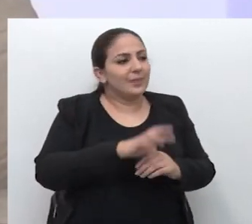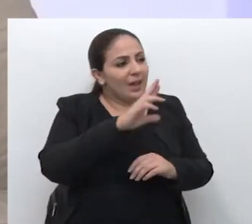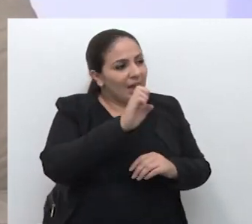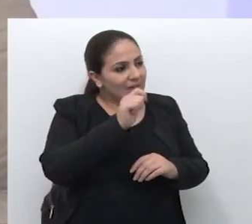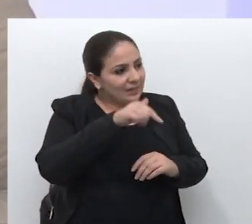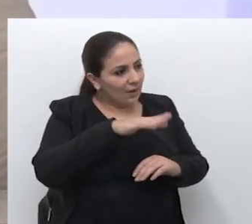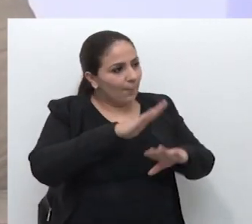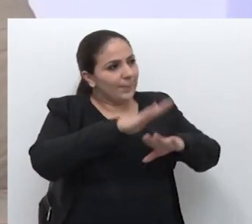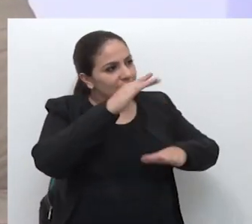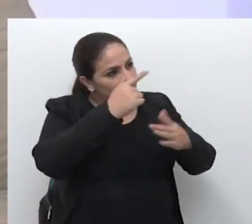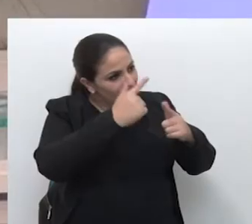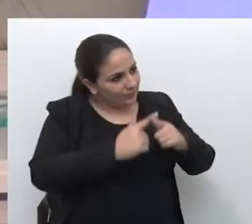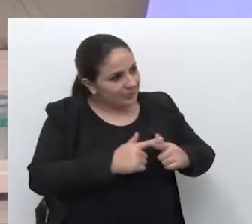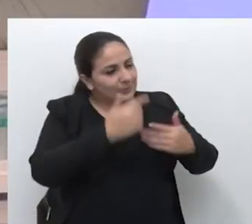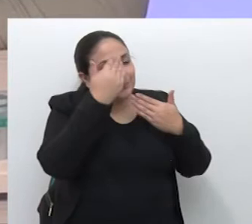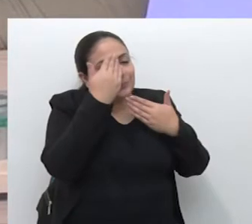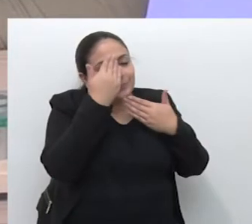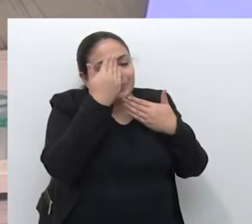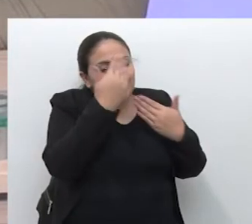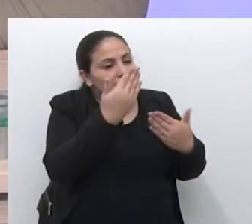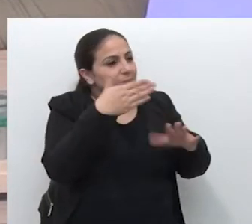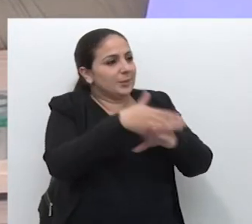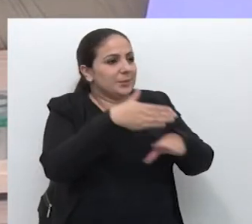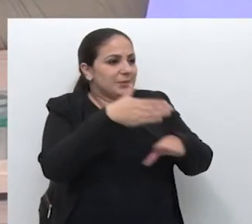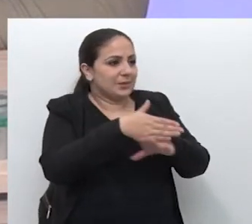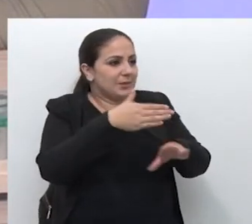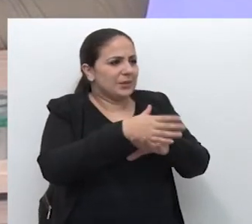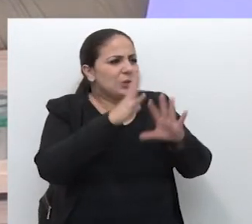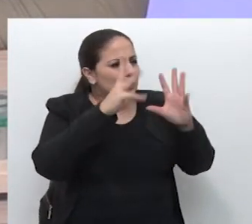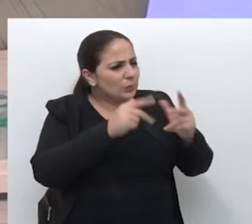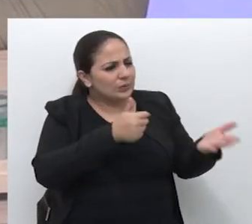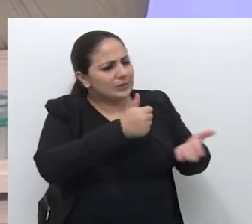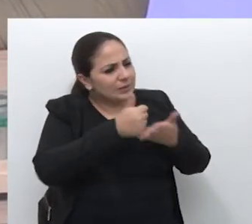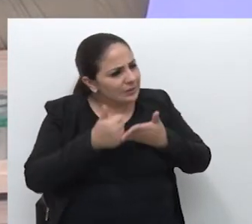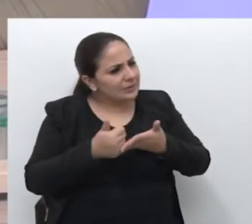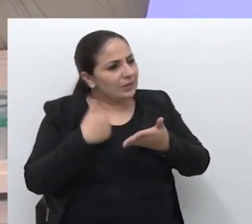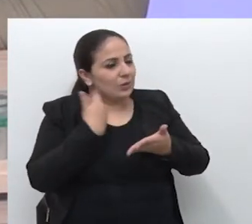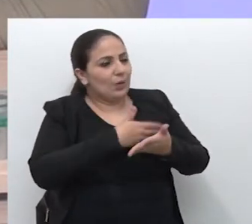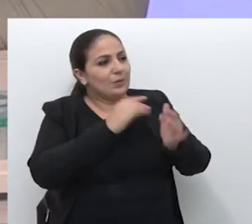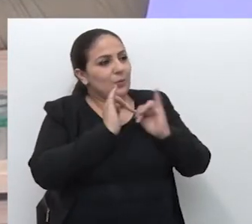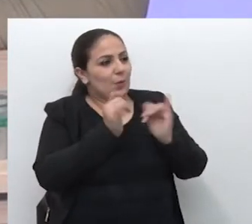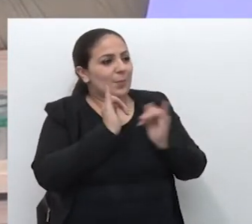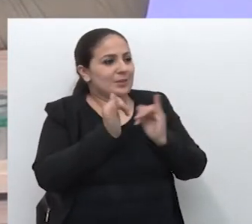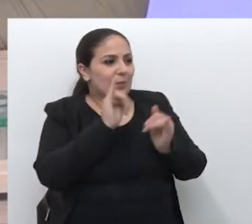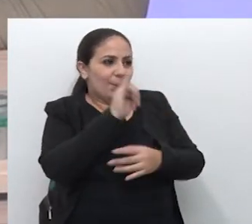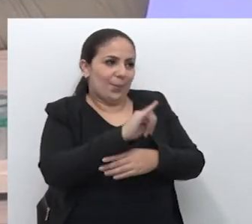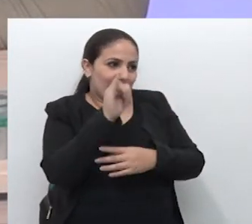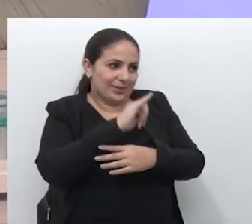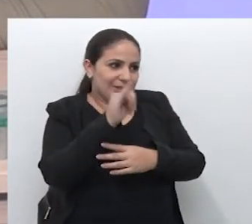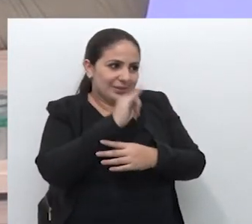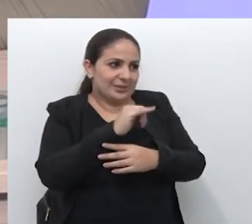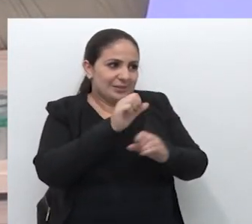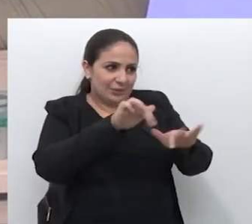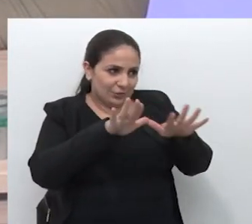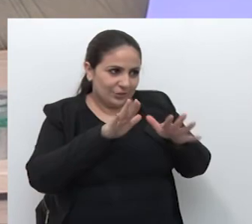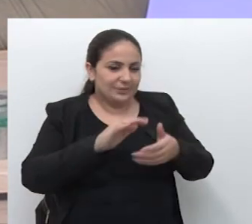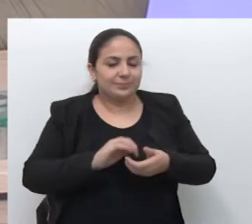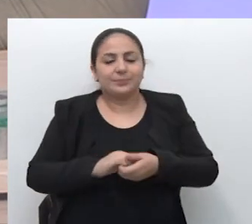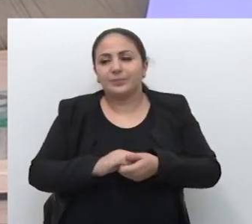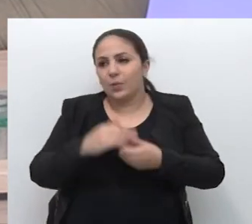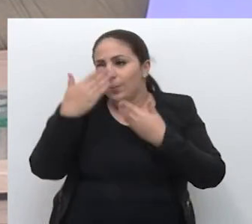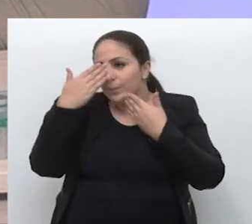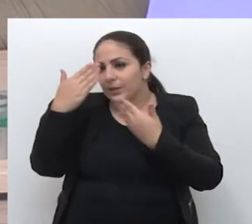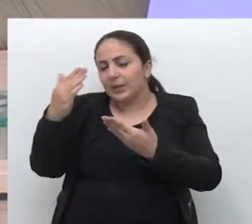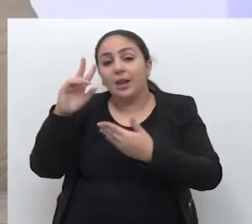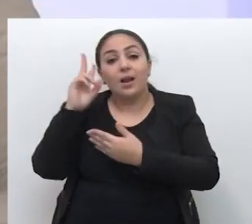trânsito mais seguro. Raquel, mais uma vez, muito obrigada, então, pela sua participação e por nos trazer, então, essas informações importantes